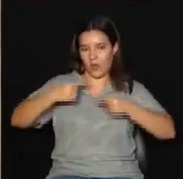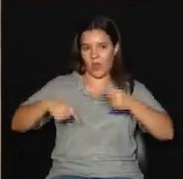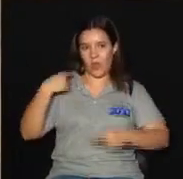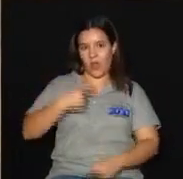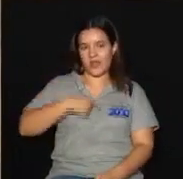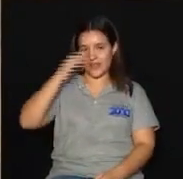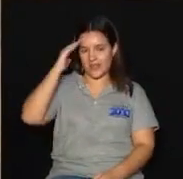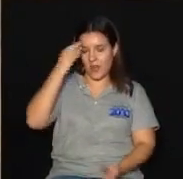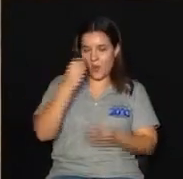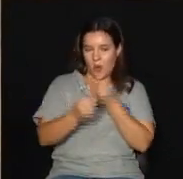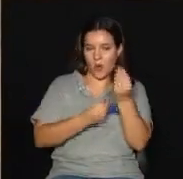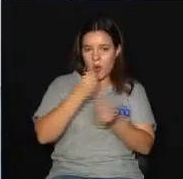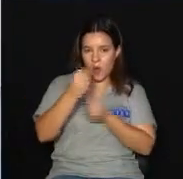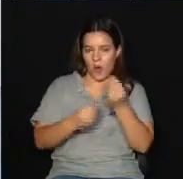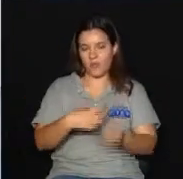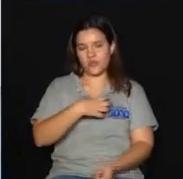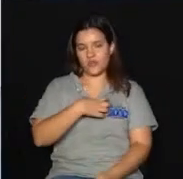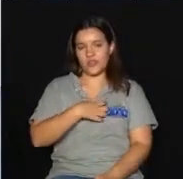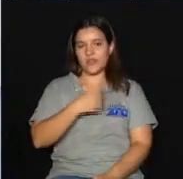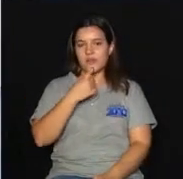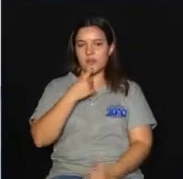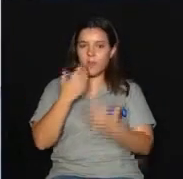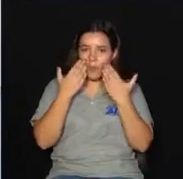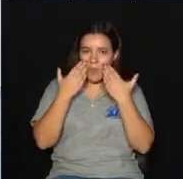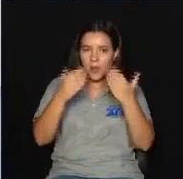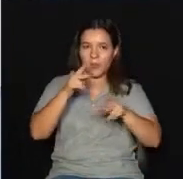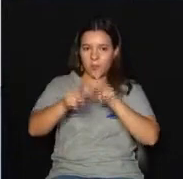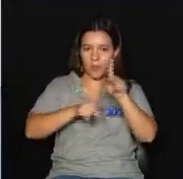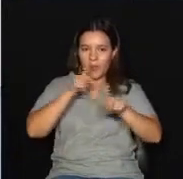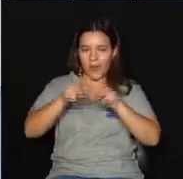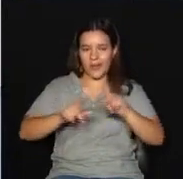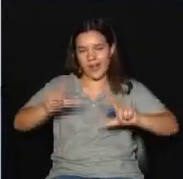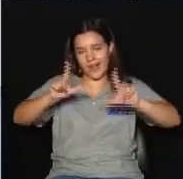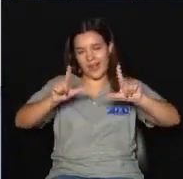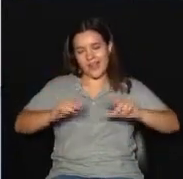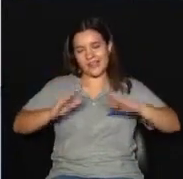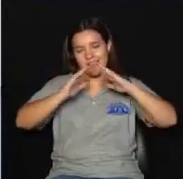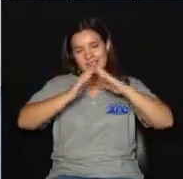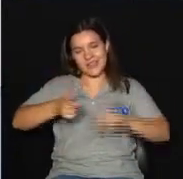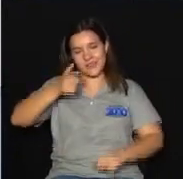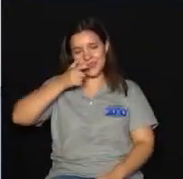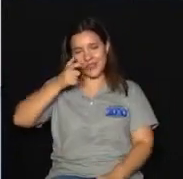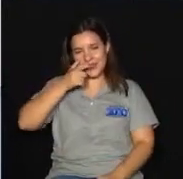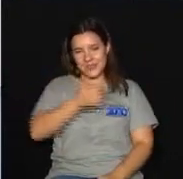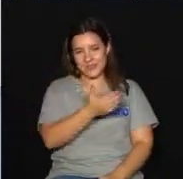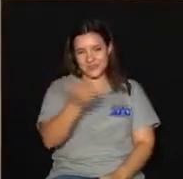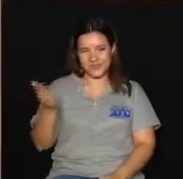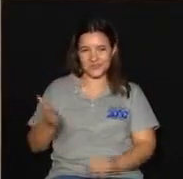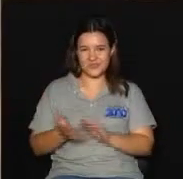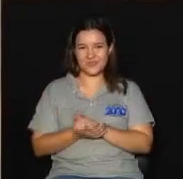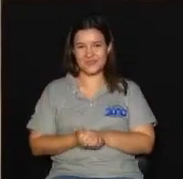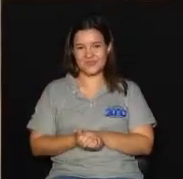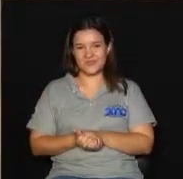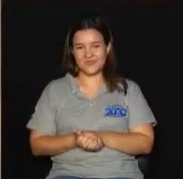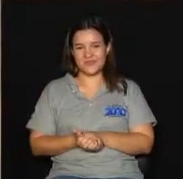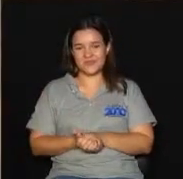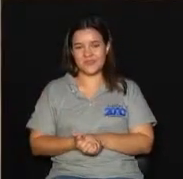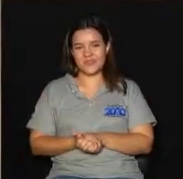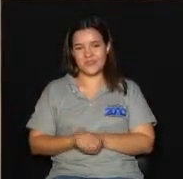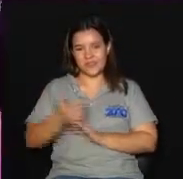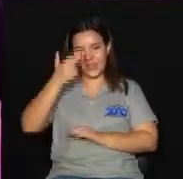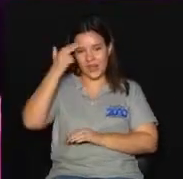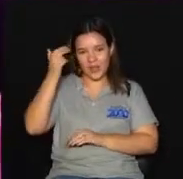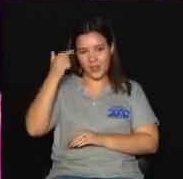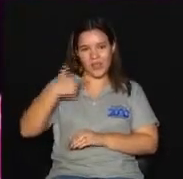poder entender todos os cenários e passar isso para o pessoal de casa, para todos os nossos telespectadores. Gabriel,